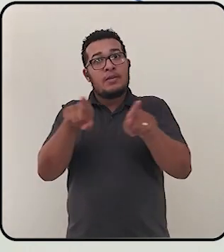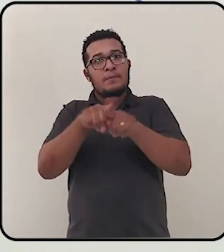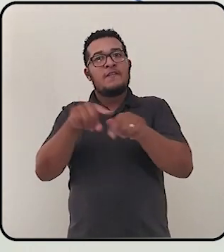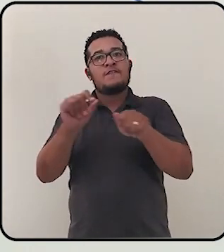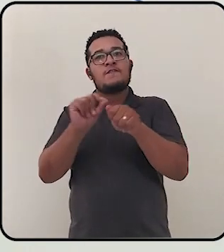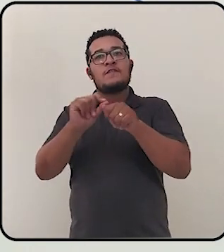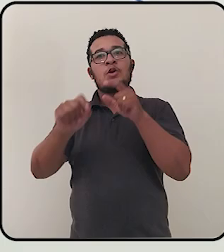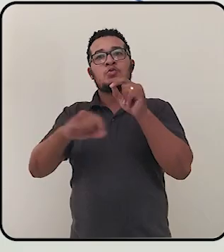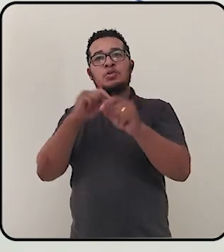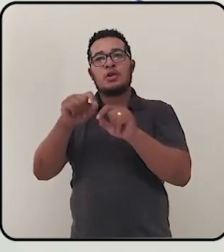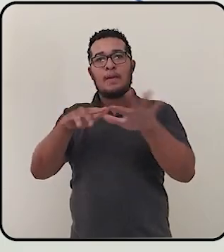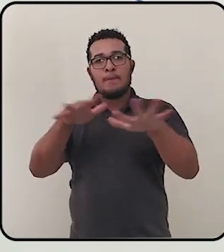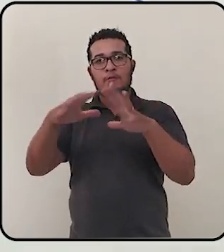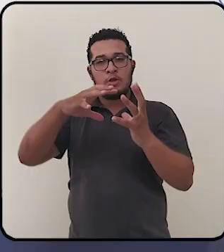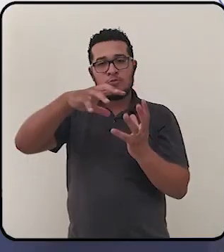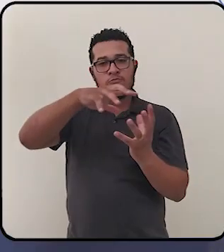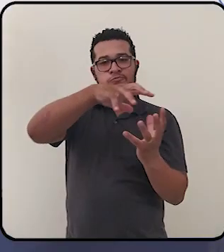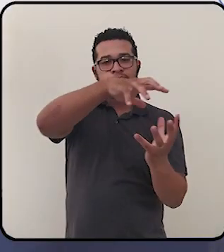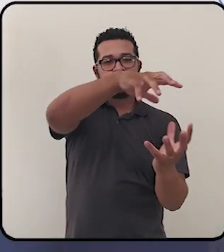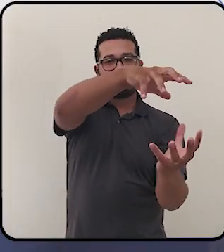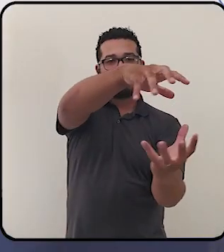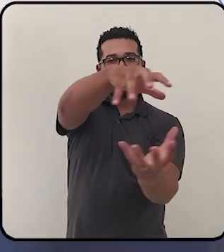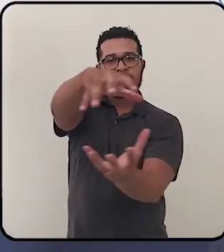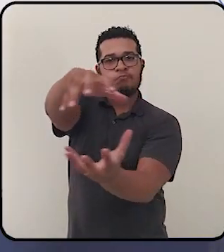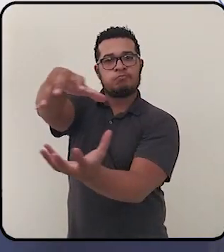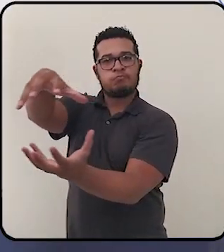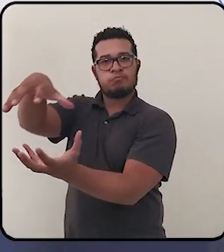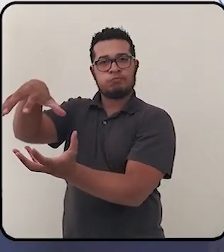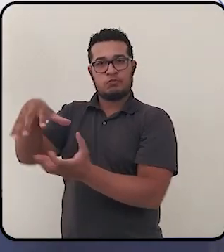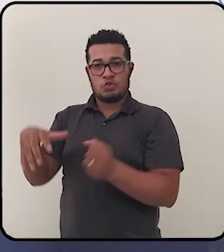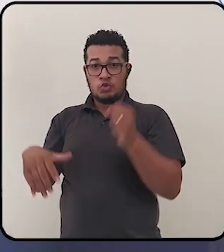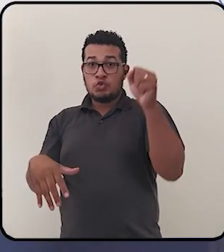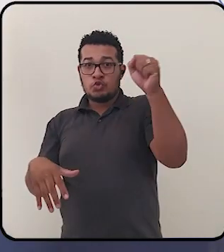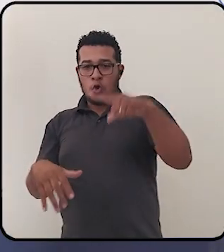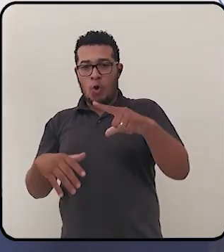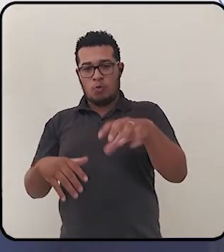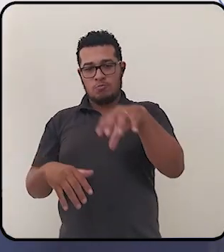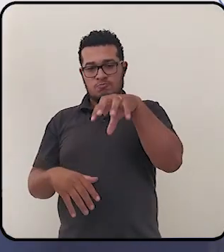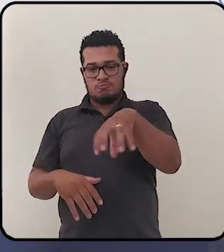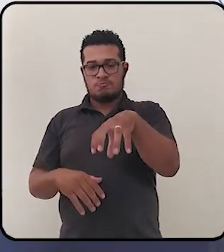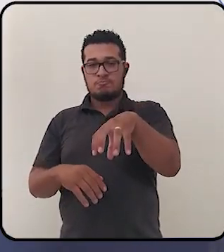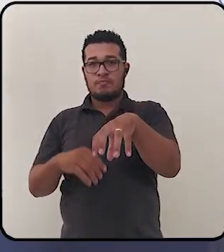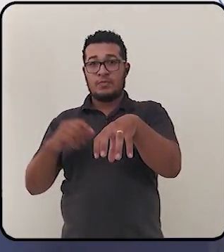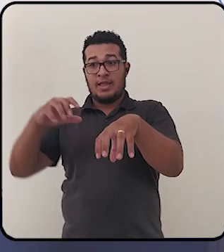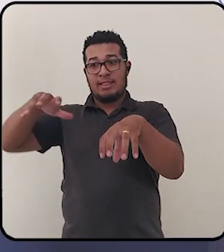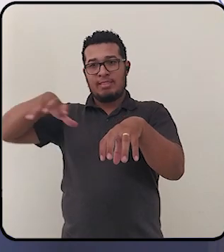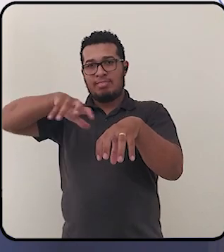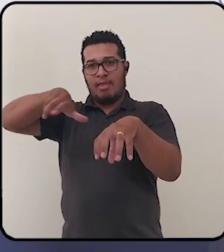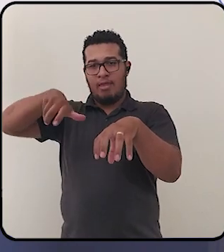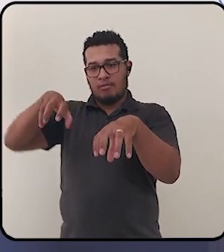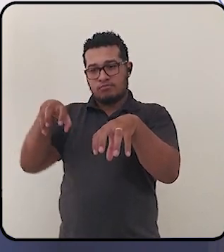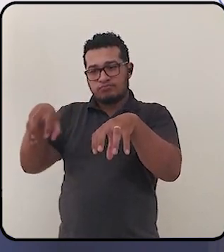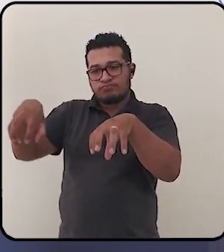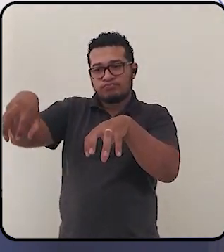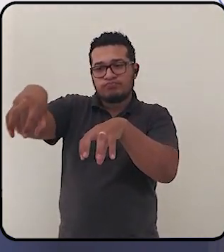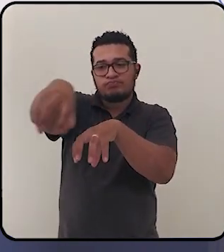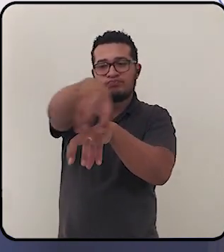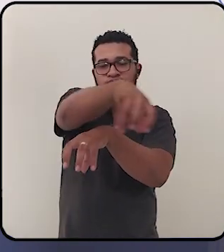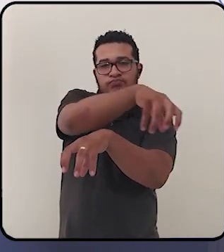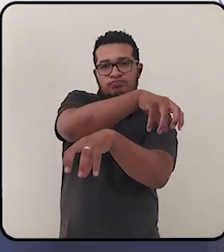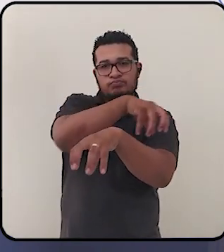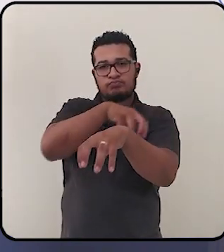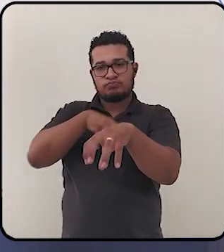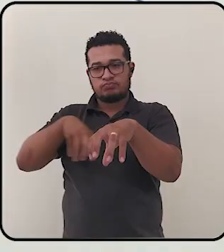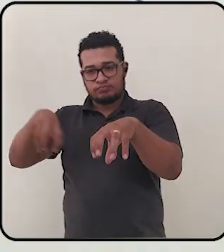movimento de translação, ou seja, o movimento em torno do Sol. Esse movimento,